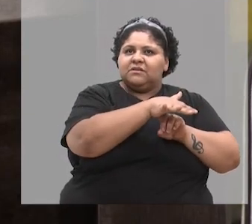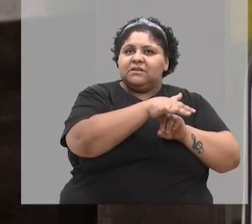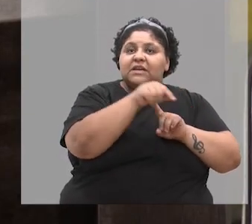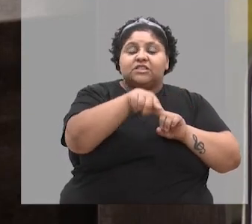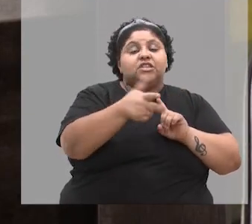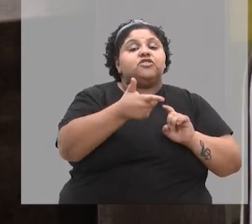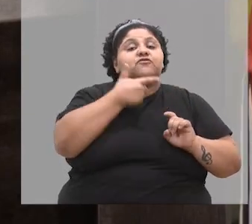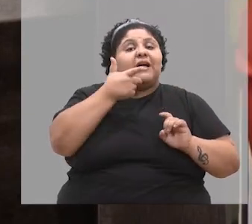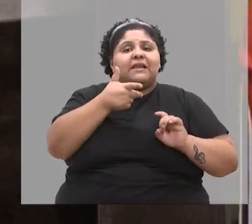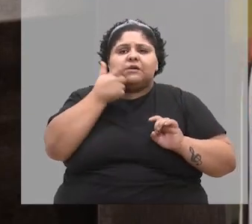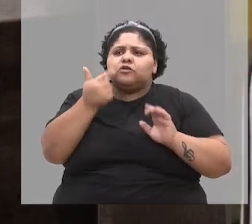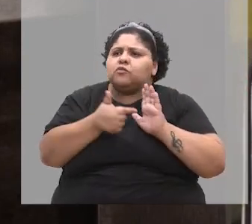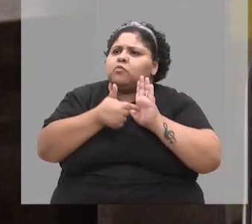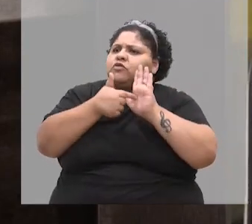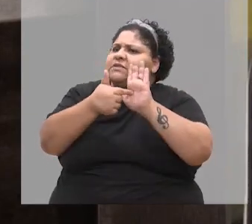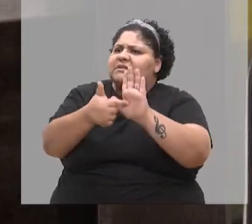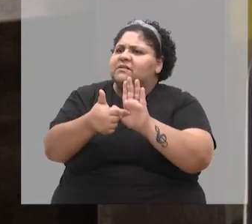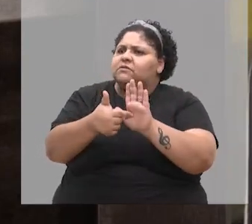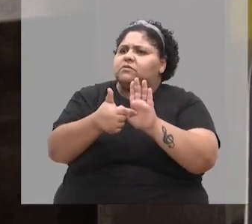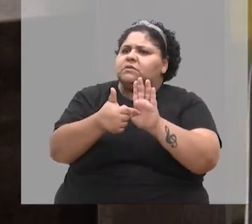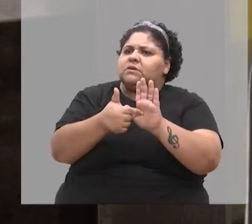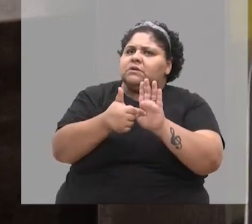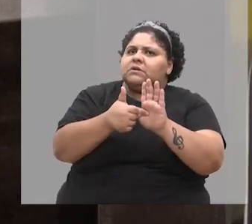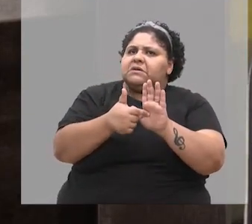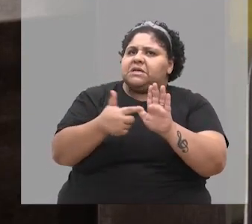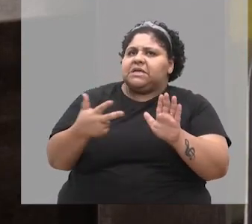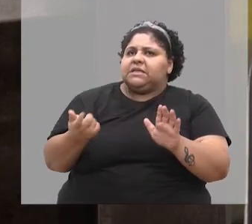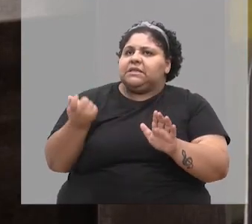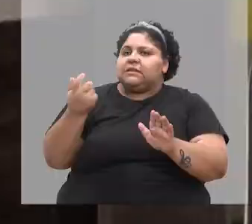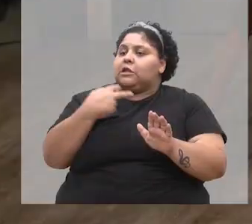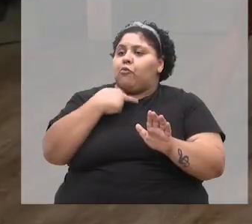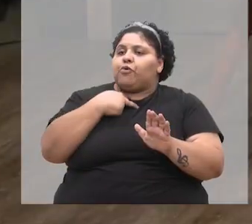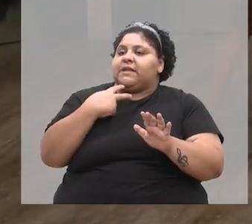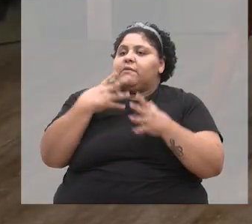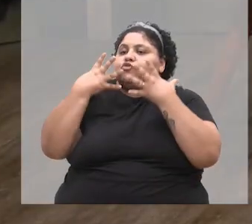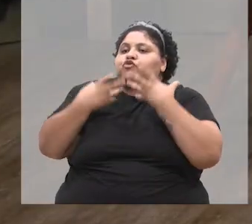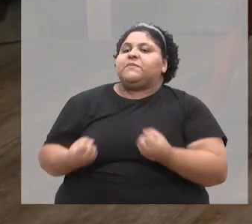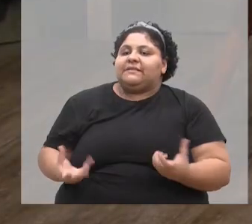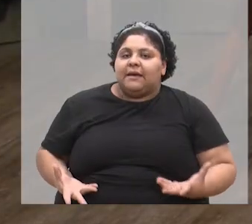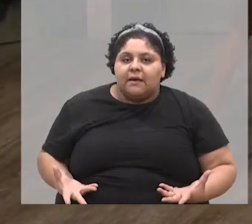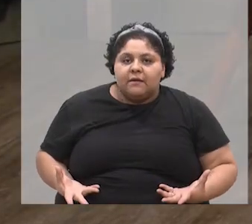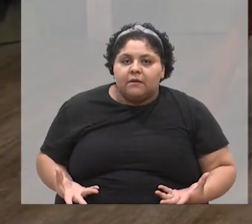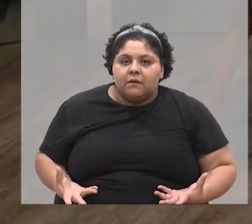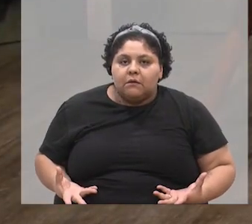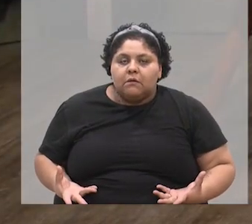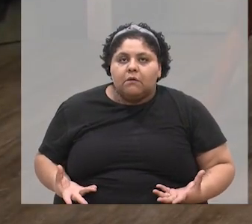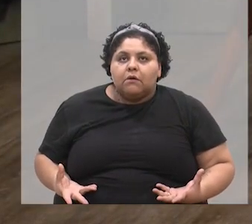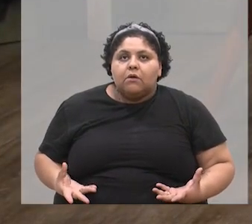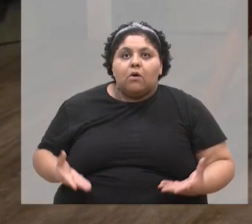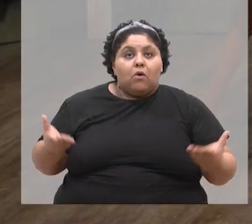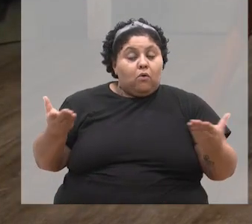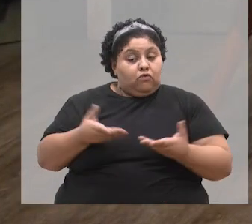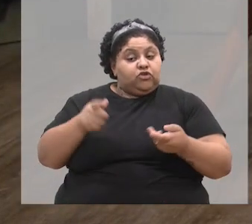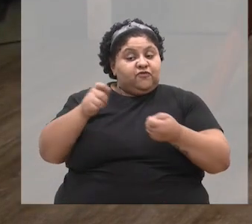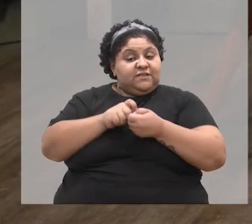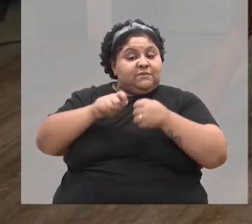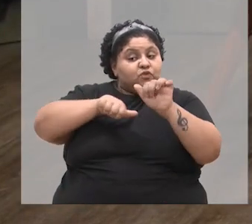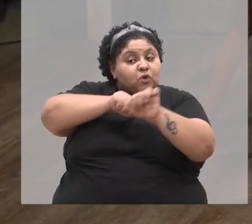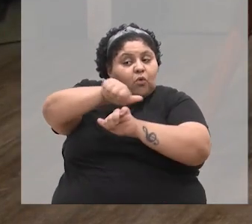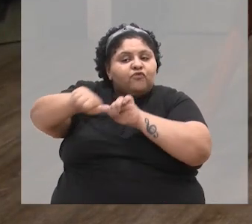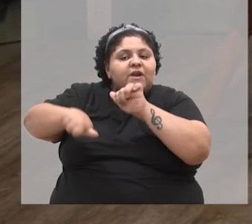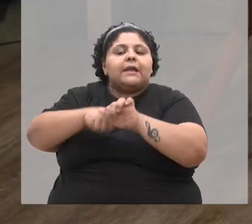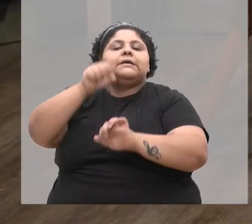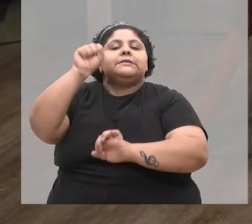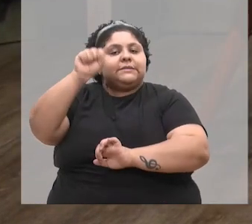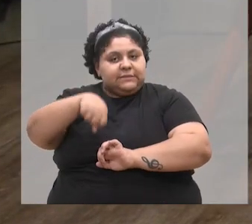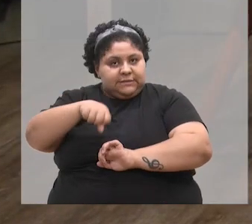como um todo, porque a gente está dizendo às pessoas que a gente não deve meter a colher. Então, hoje, justamente, né, o movimento que nós fazemos é o oposto,